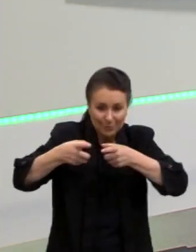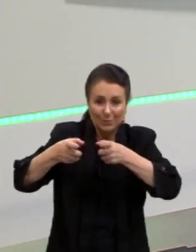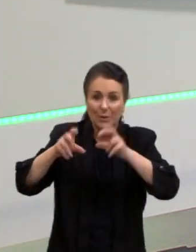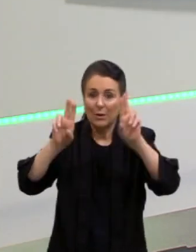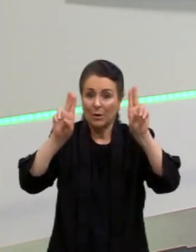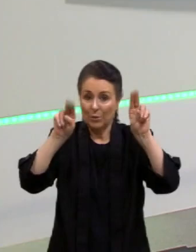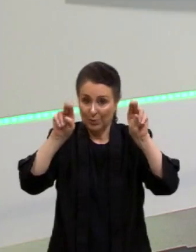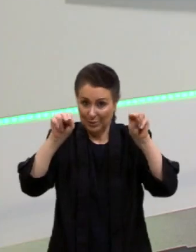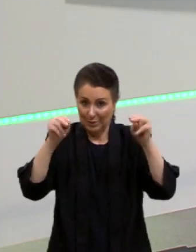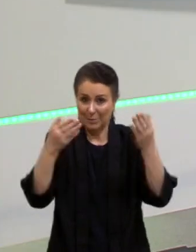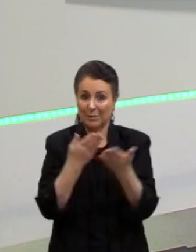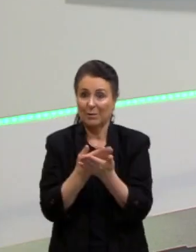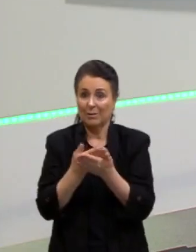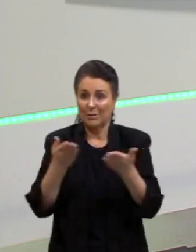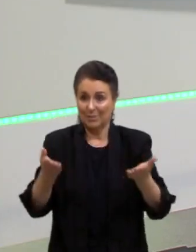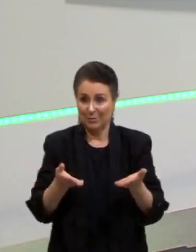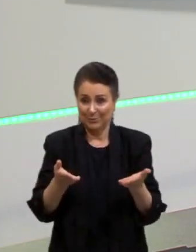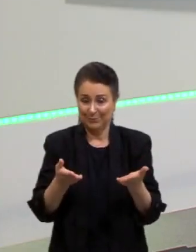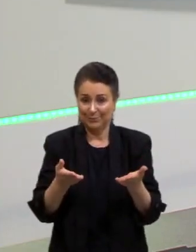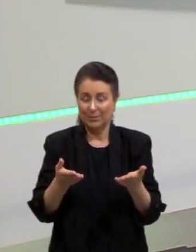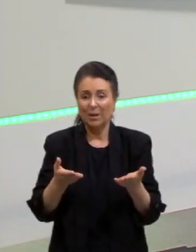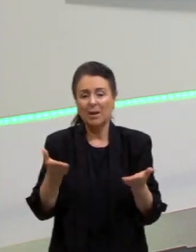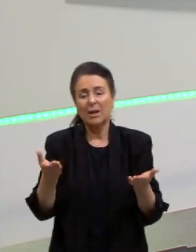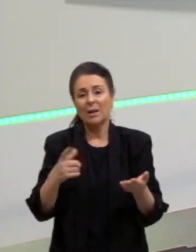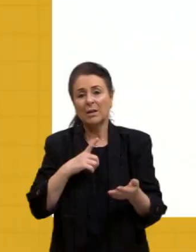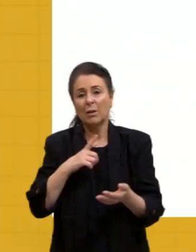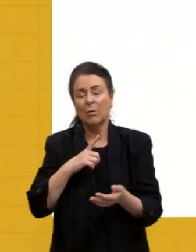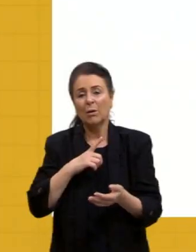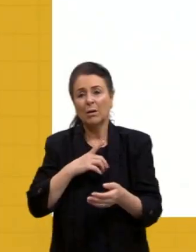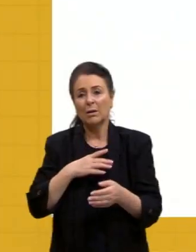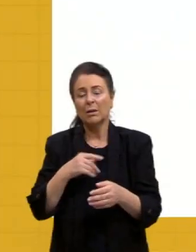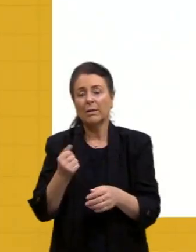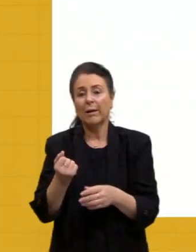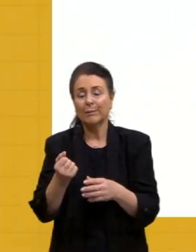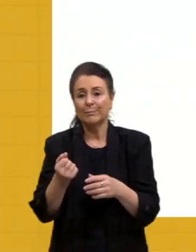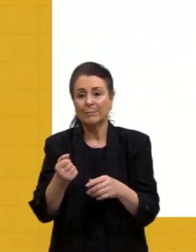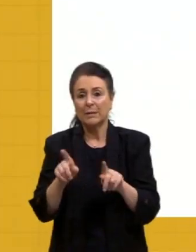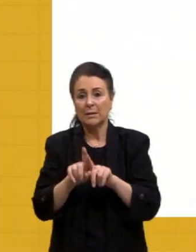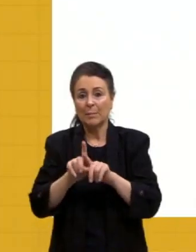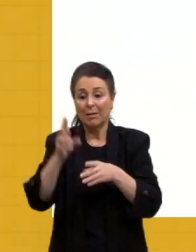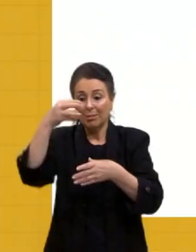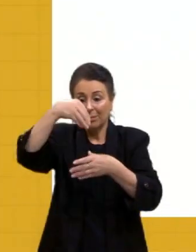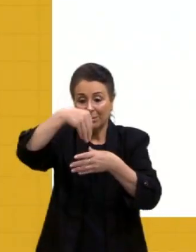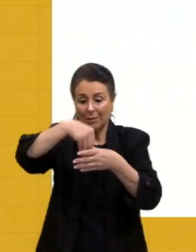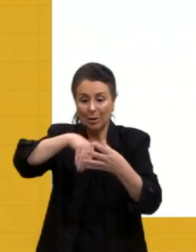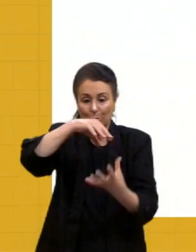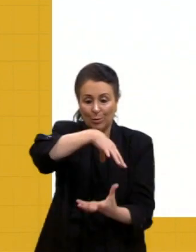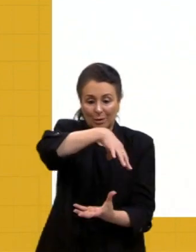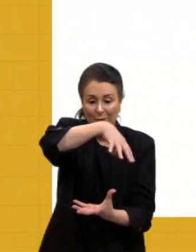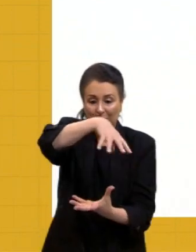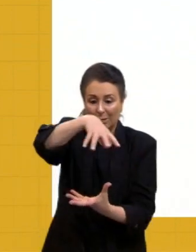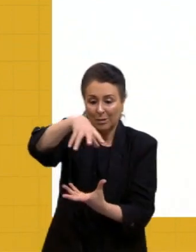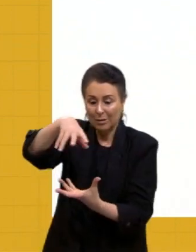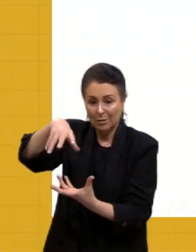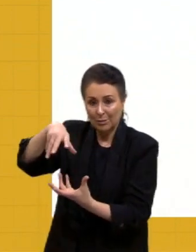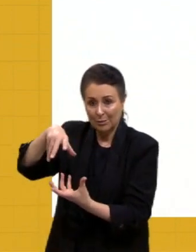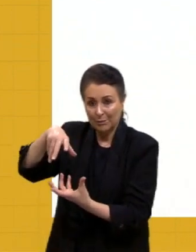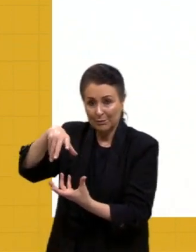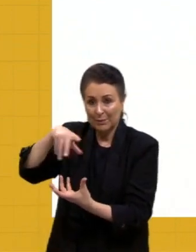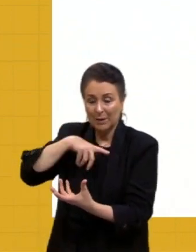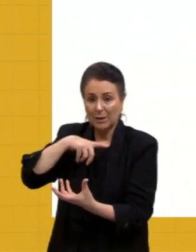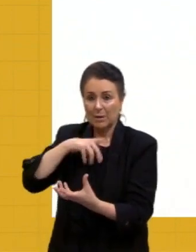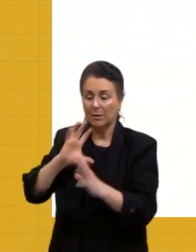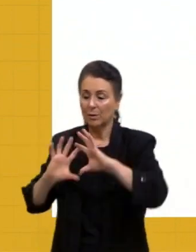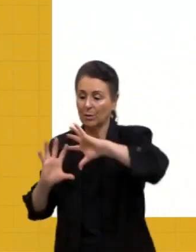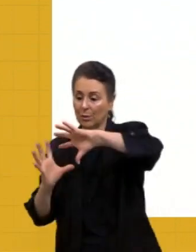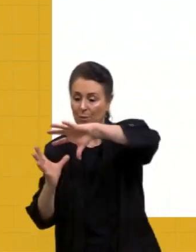nos pautar hoje. E aí nós entramos, então, dentro dessa parte interna do planeta. Então, temos a parte